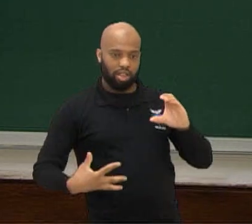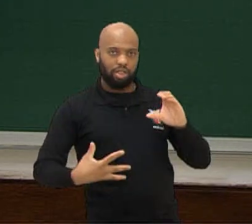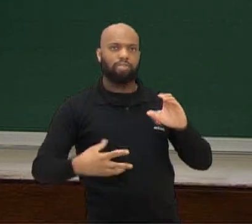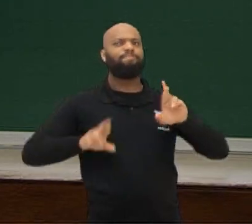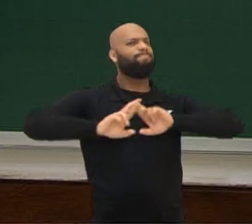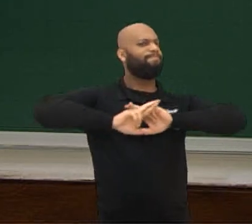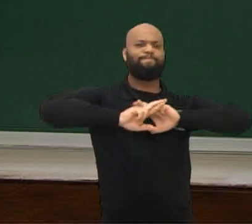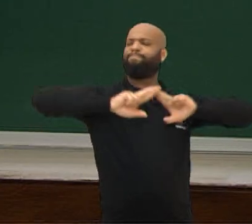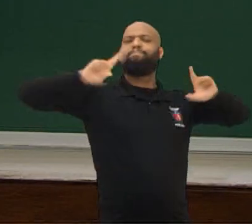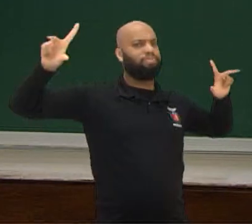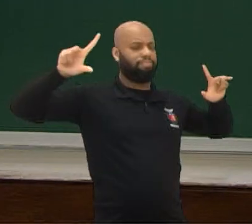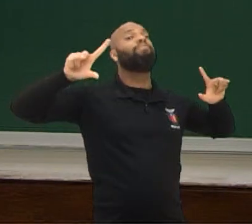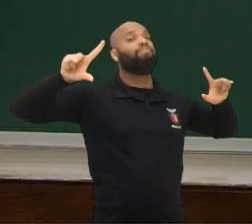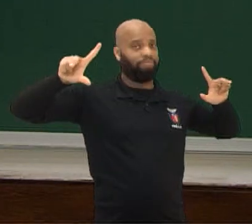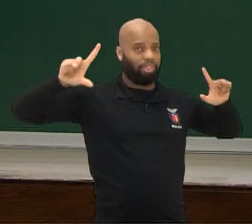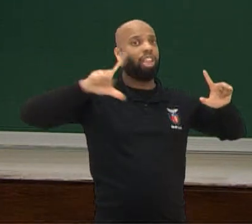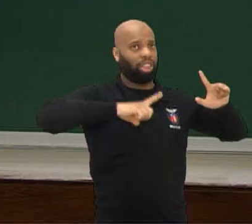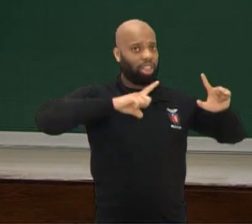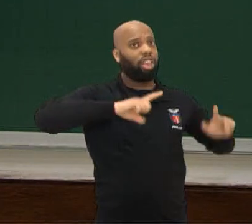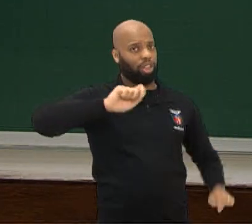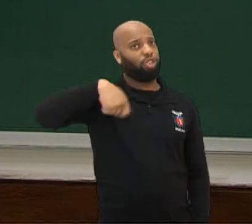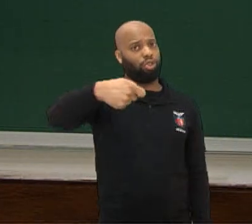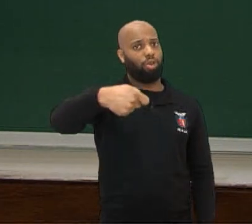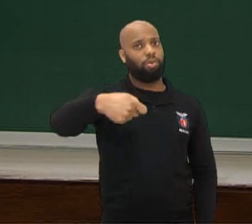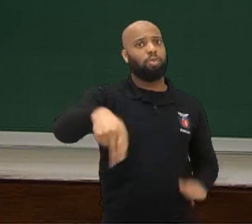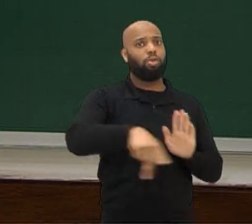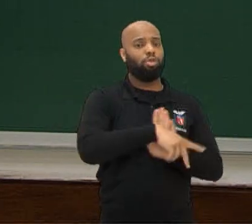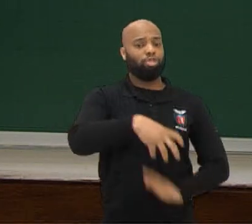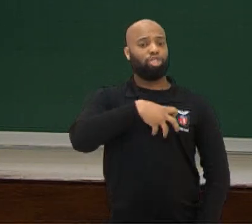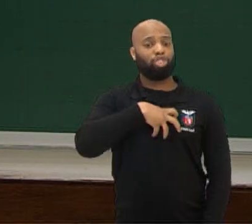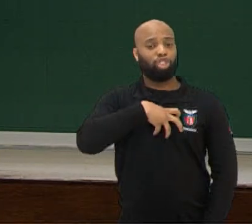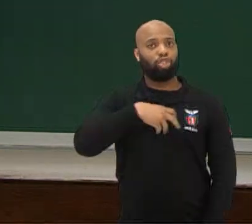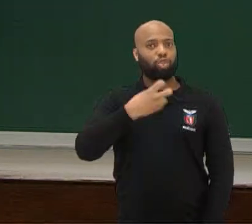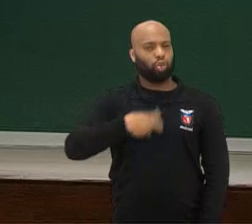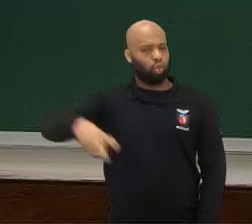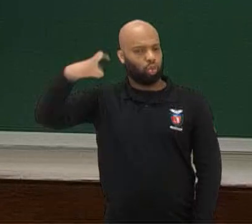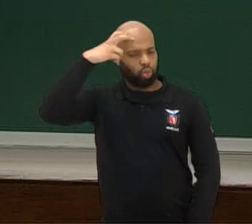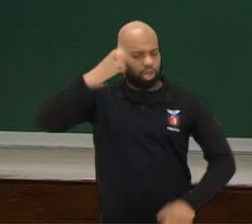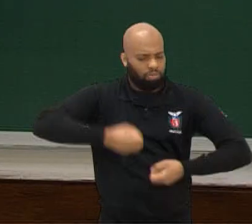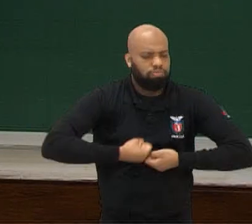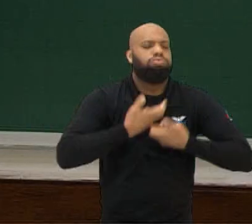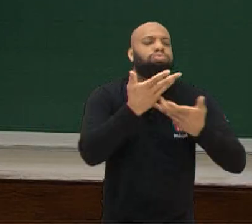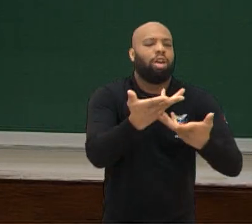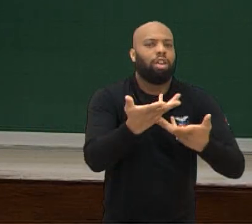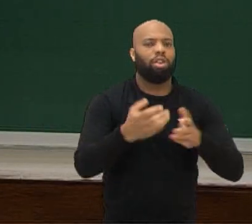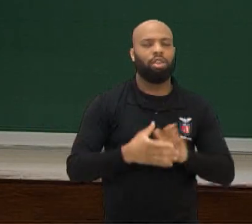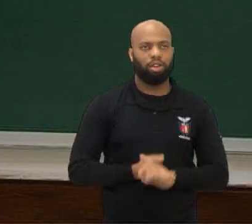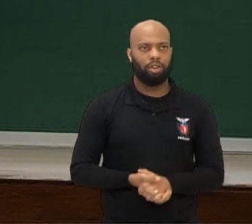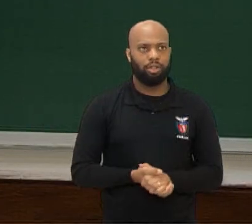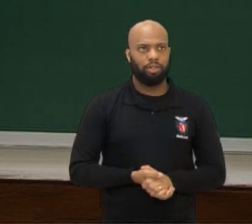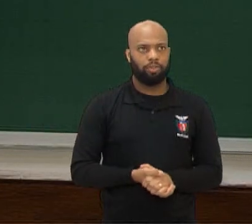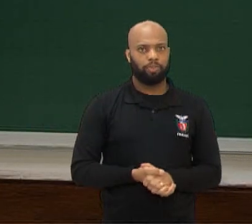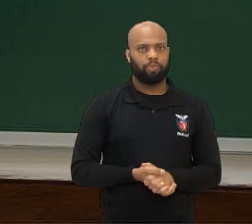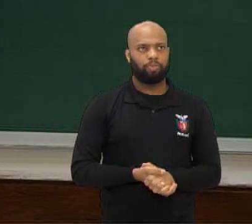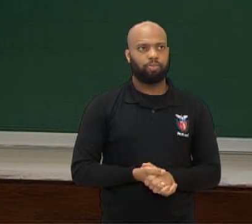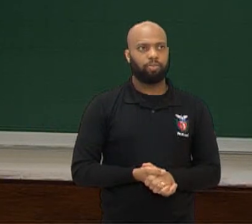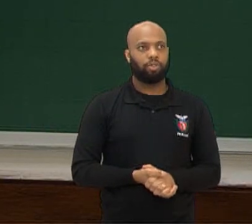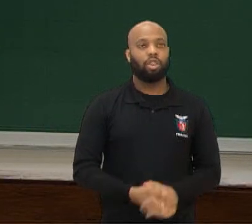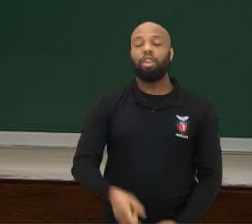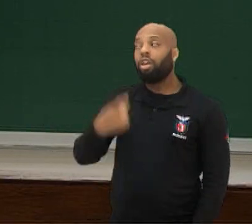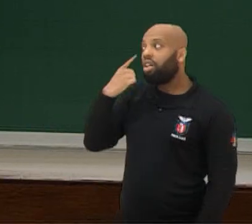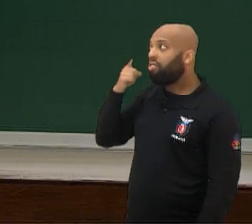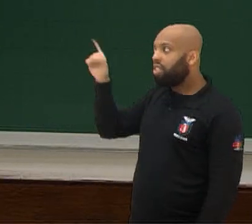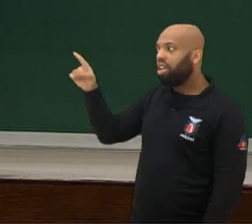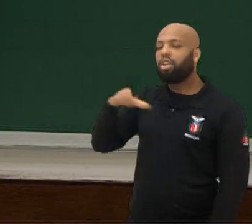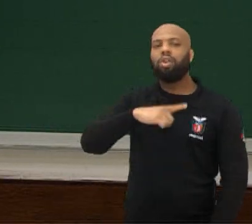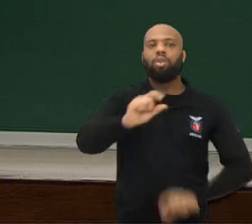bem diferentes ali em relação à expressão cultural de cada uma dessas regiões. Certo? Aí nós vamos ter